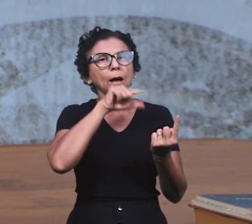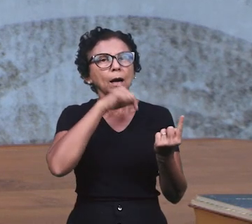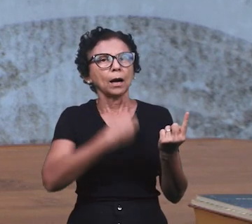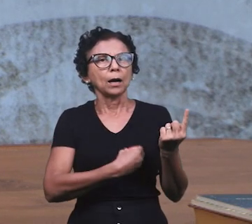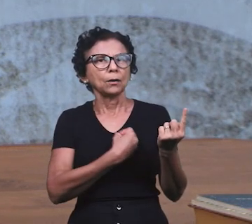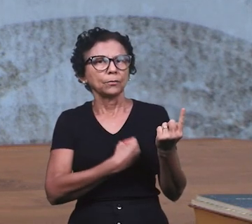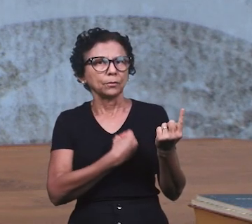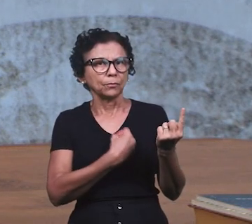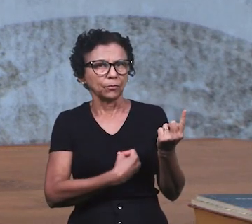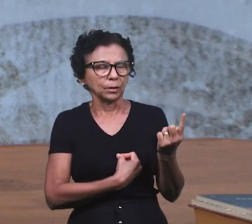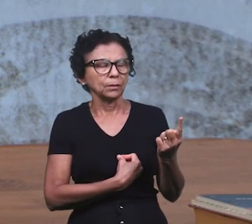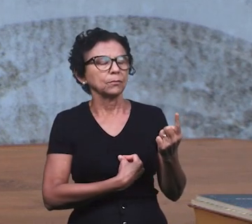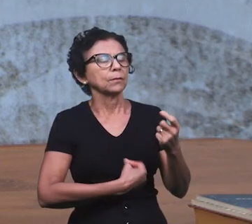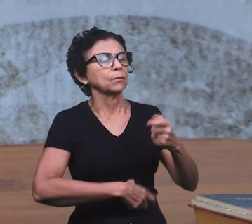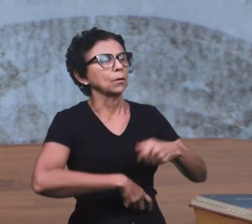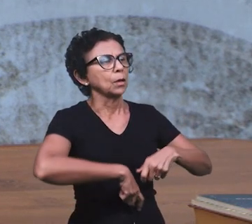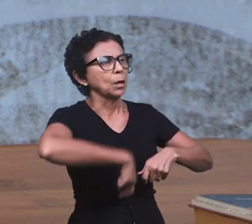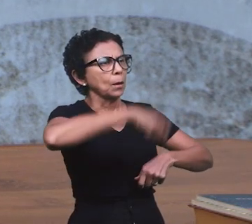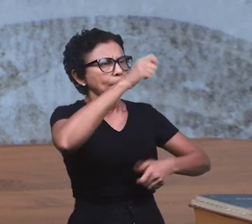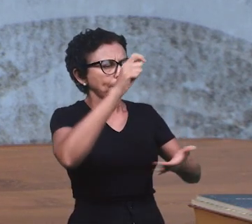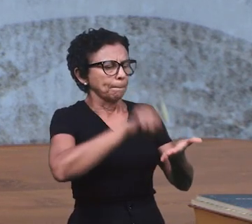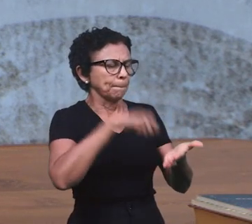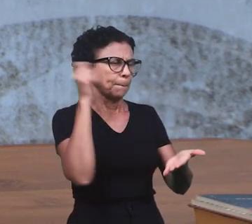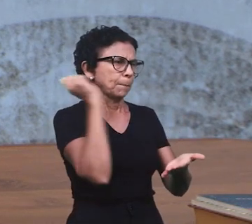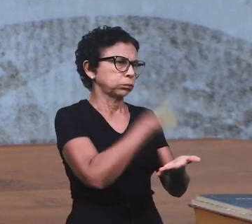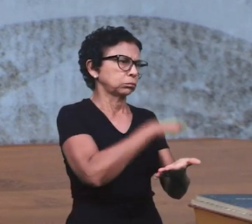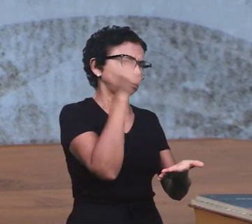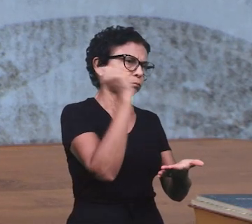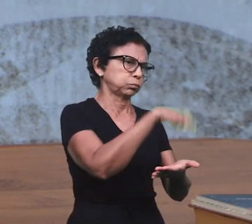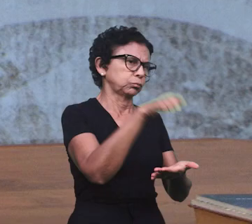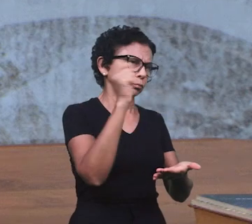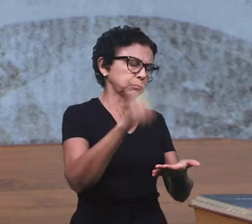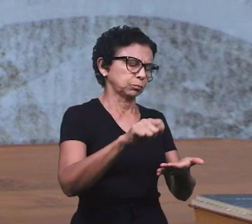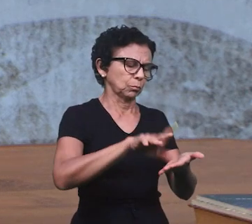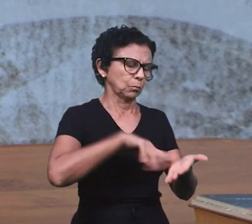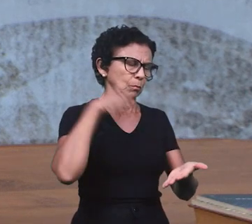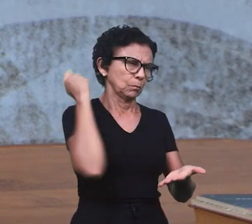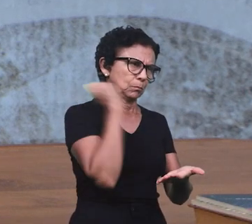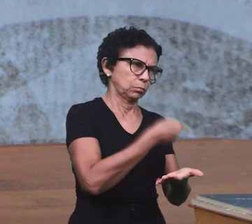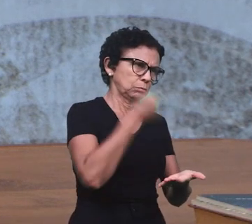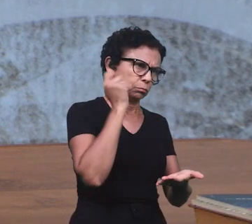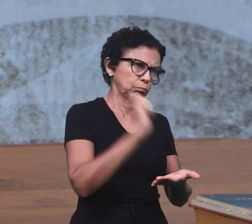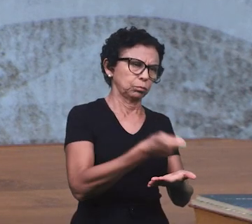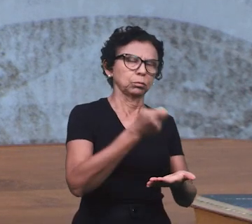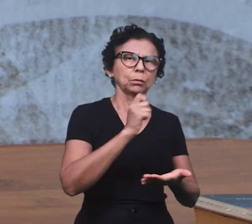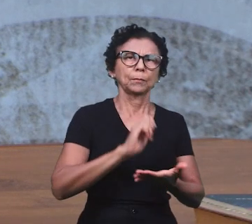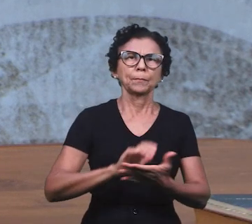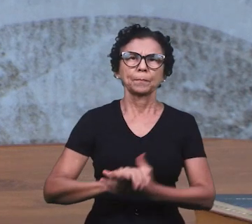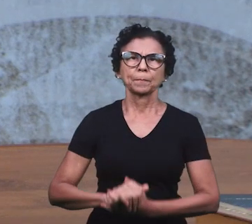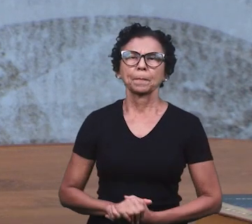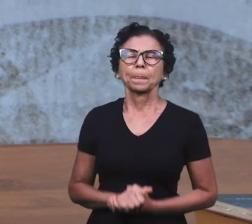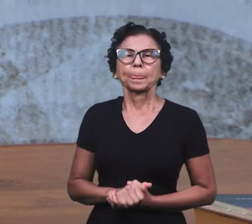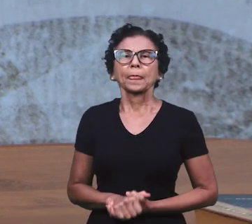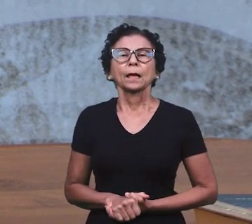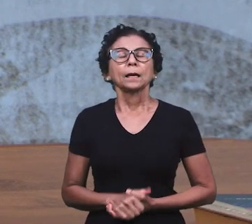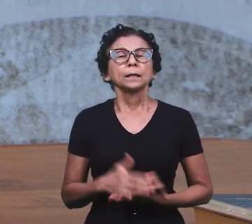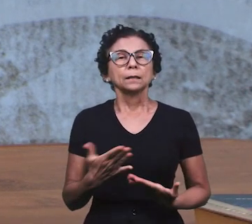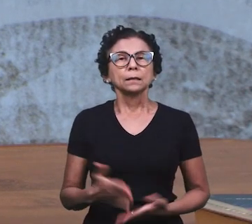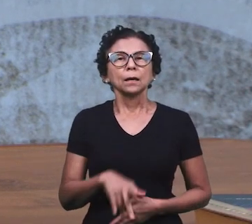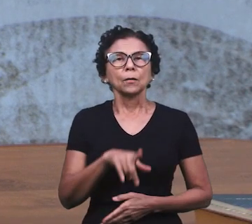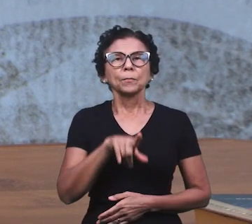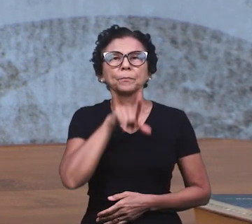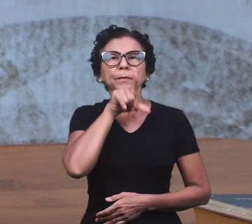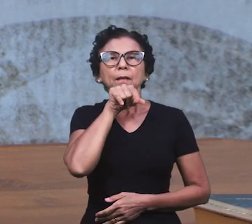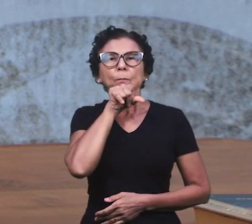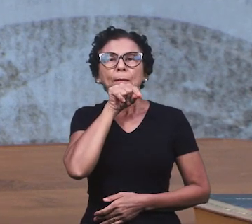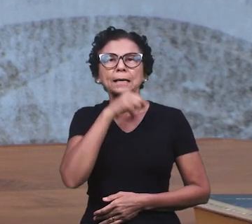o isopo, e com o carmesim. Então soltará a ave viva para fora da